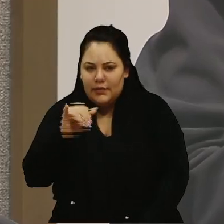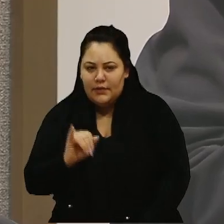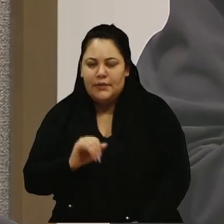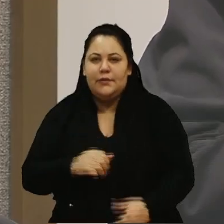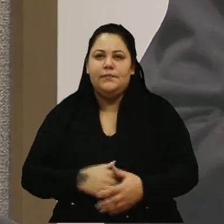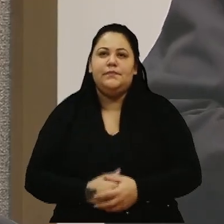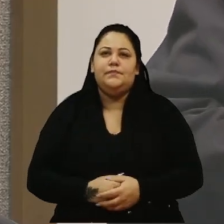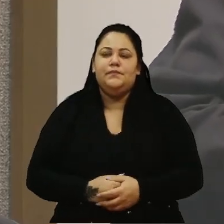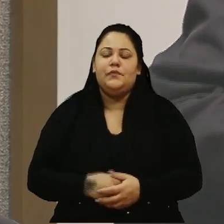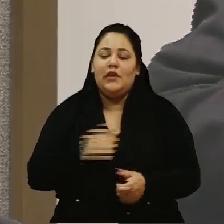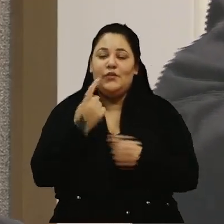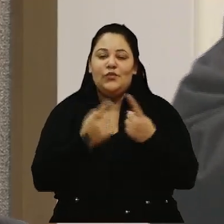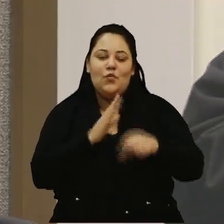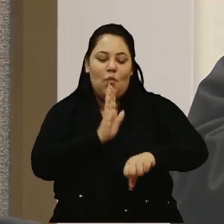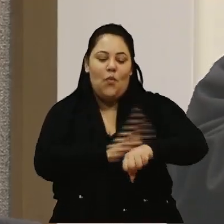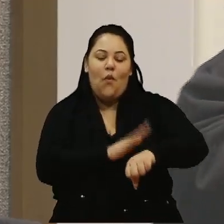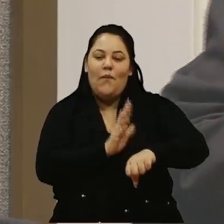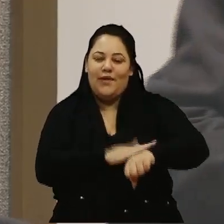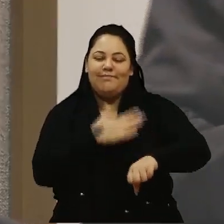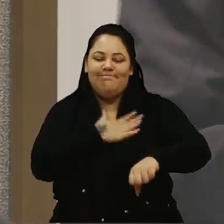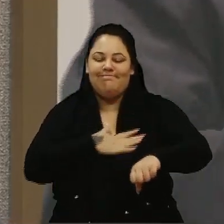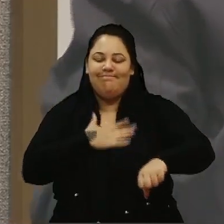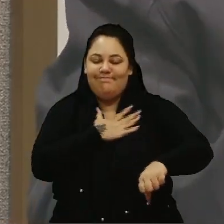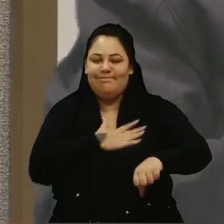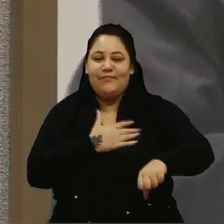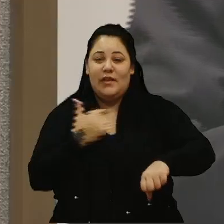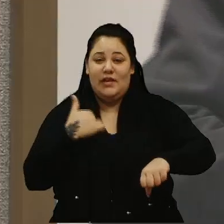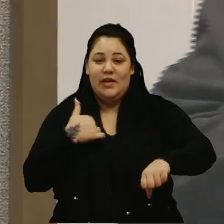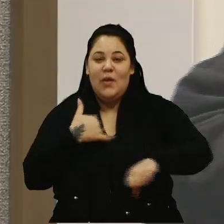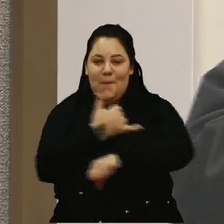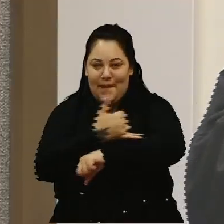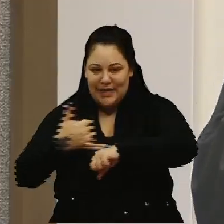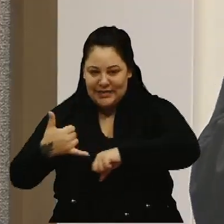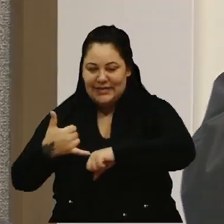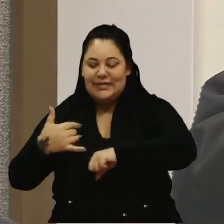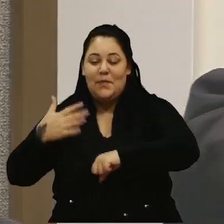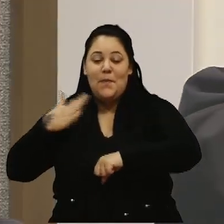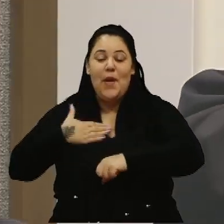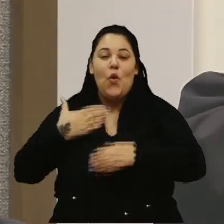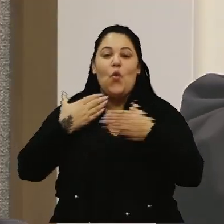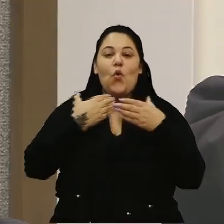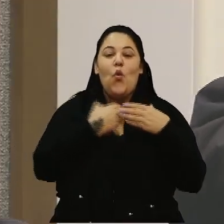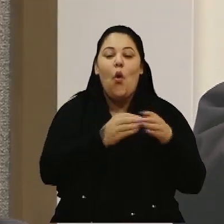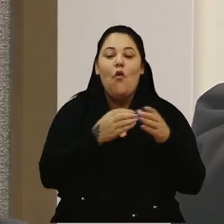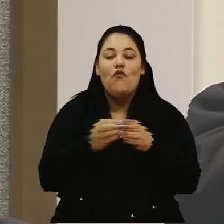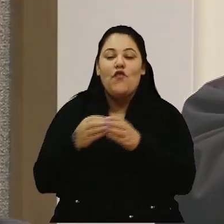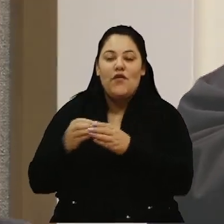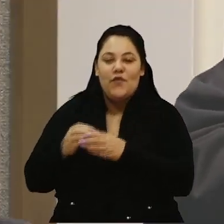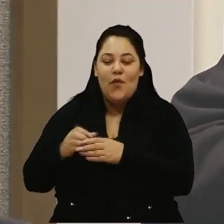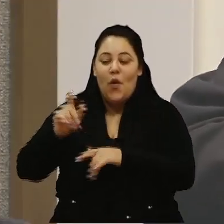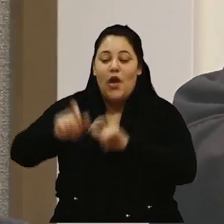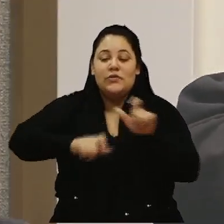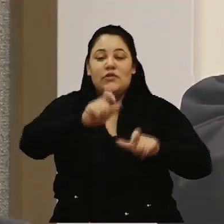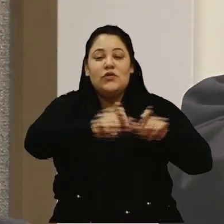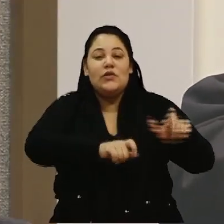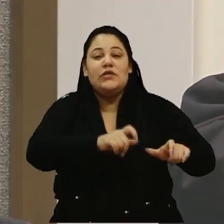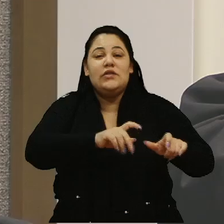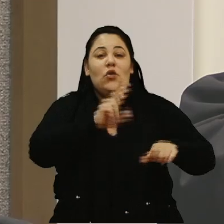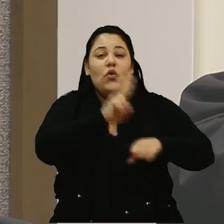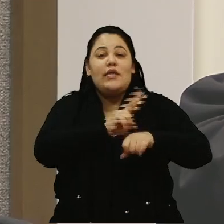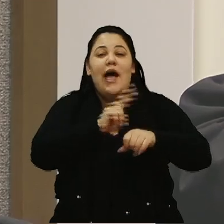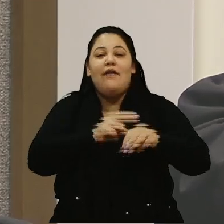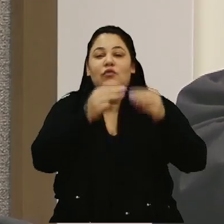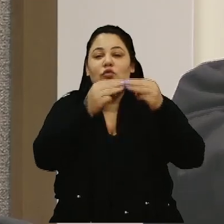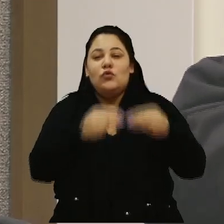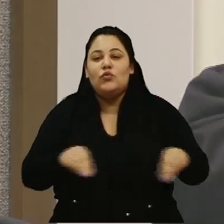dos momentos gratificantes que passei foi, sem dúvida, o meu convívio com as pessoas que cuidavam do Museu da FEB.